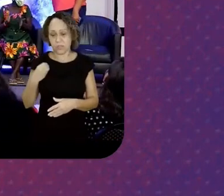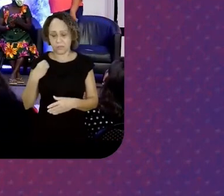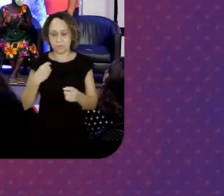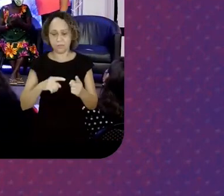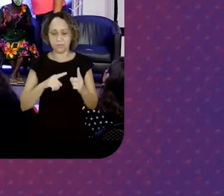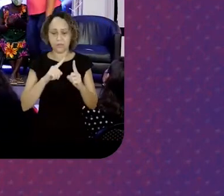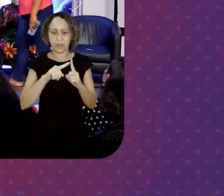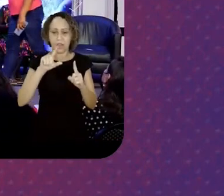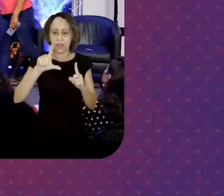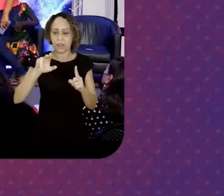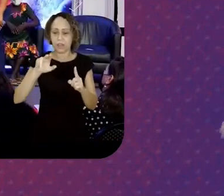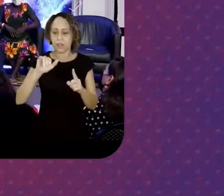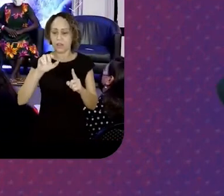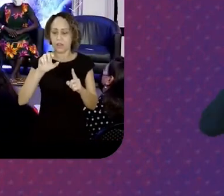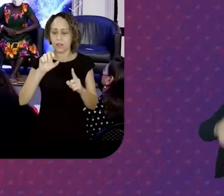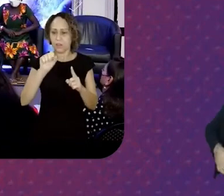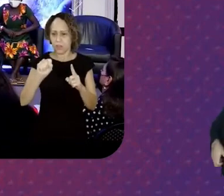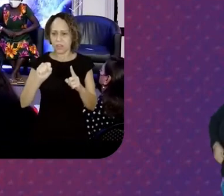doméstica.